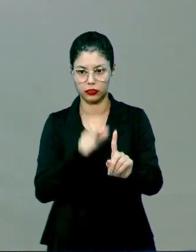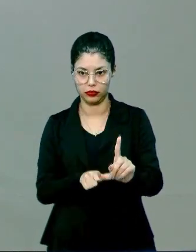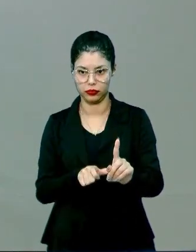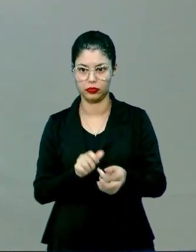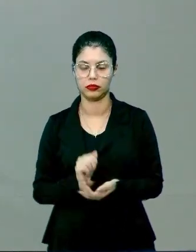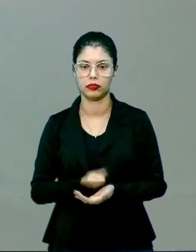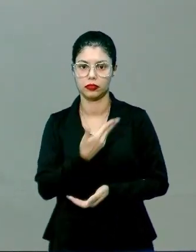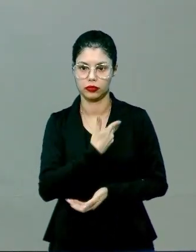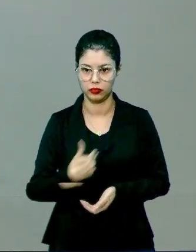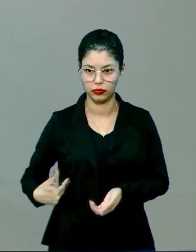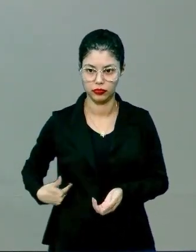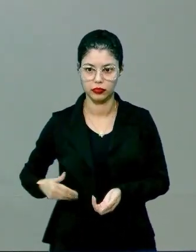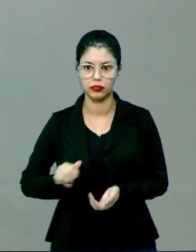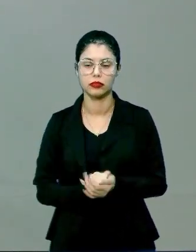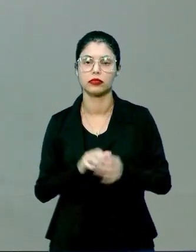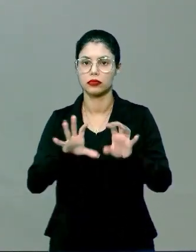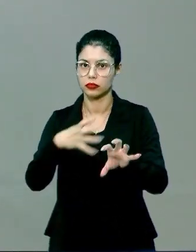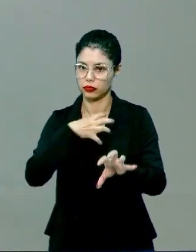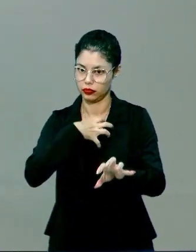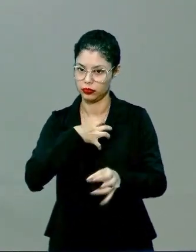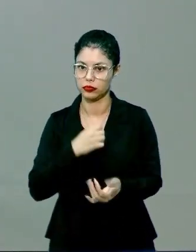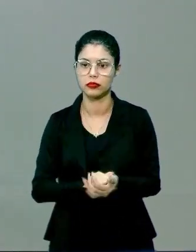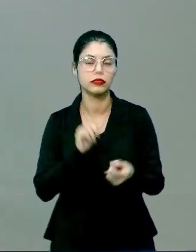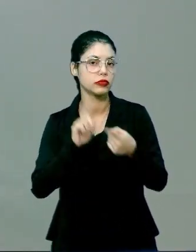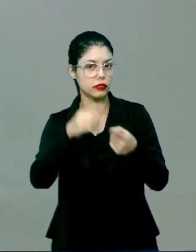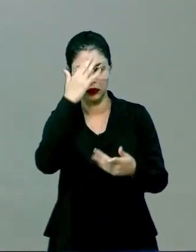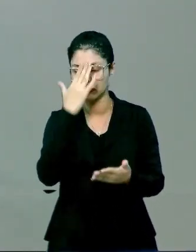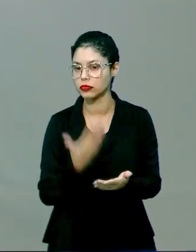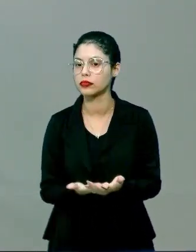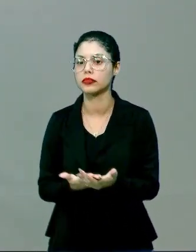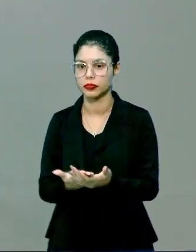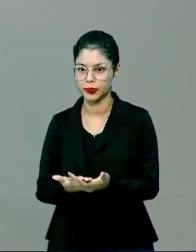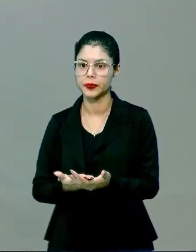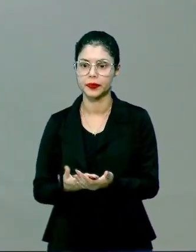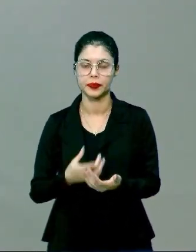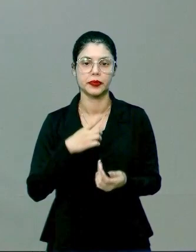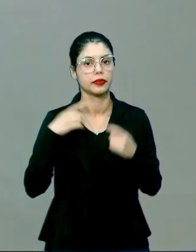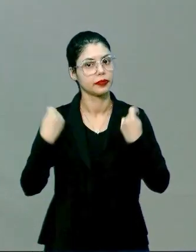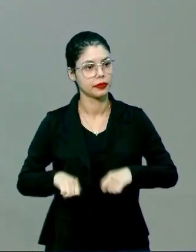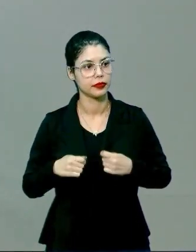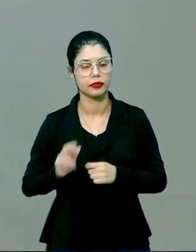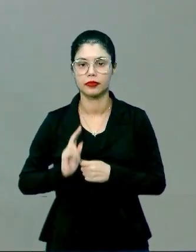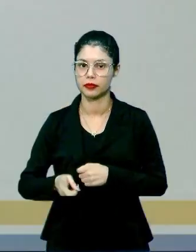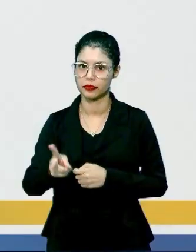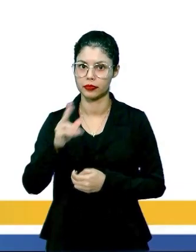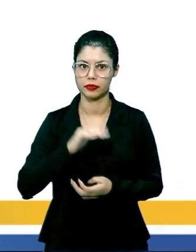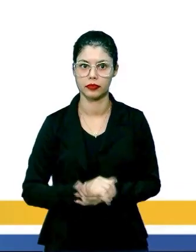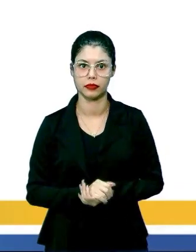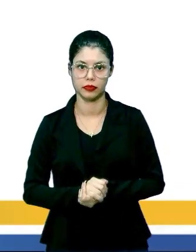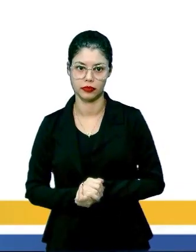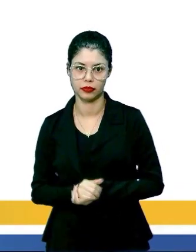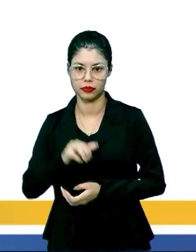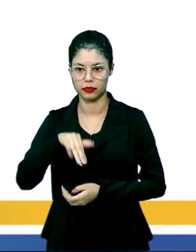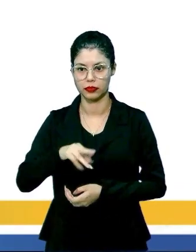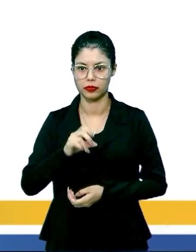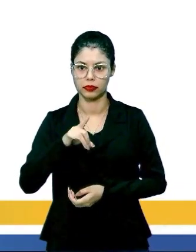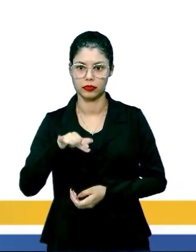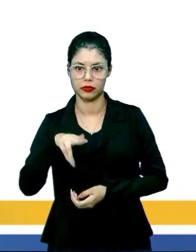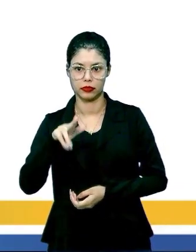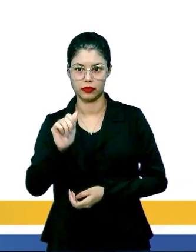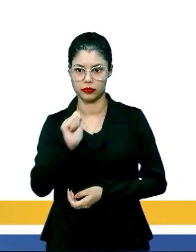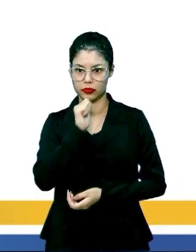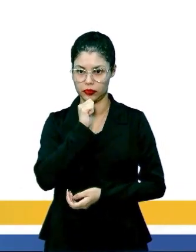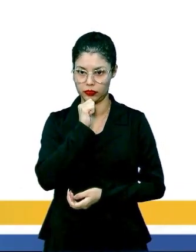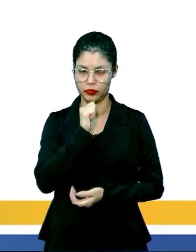para a República nesse momento, porque ele acreditava-se que tinha que se permanecer na monarquia.